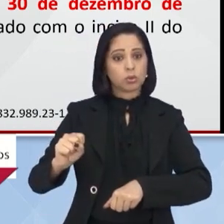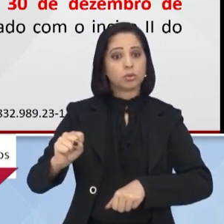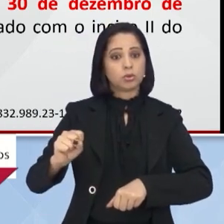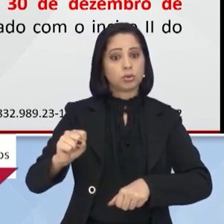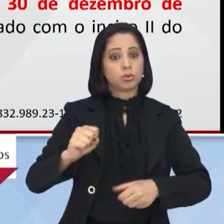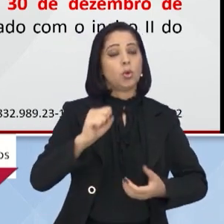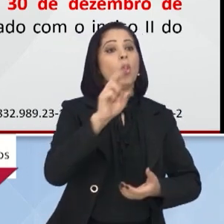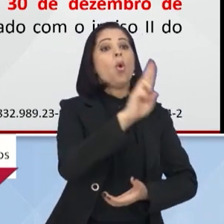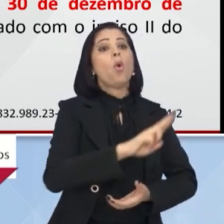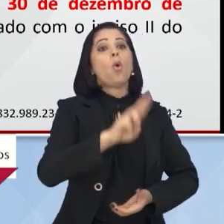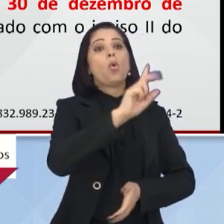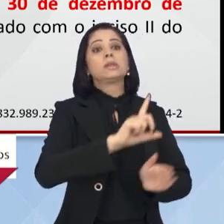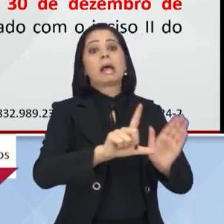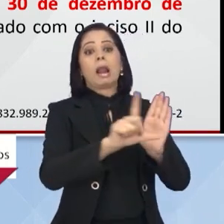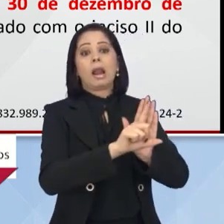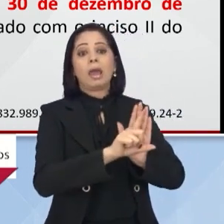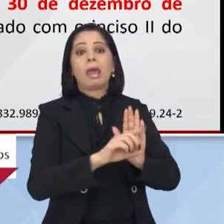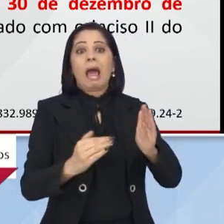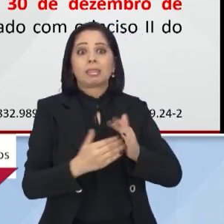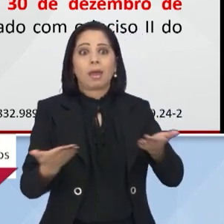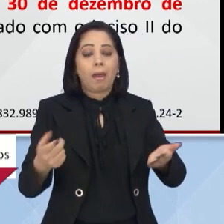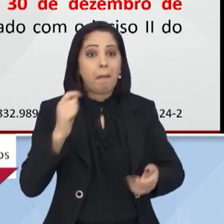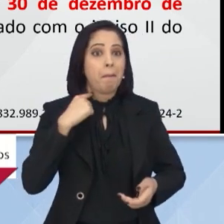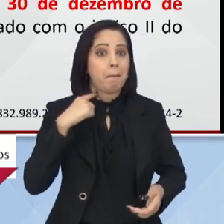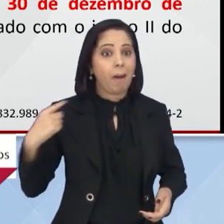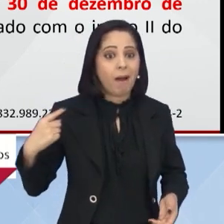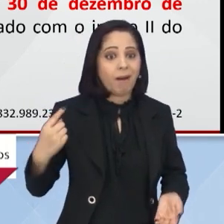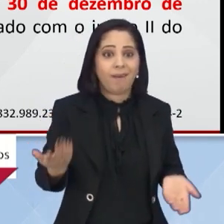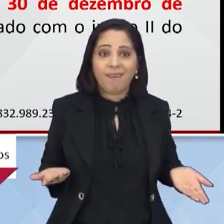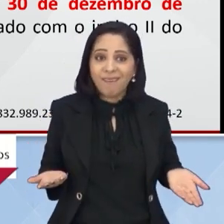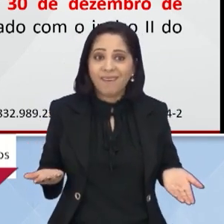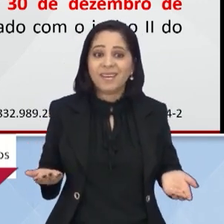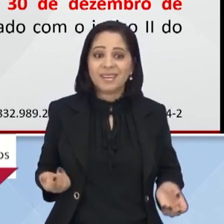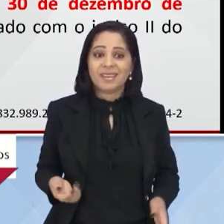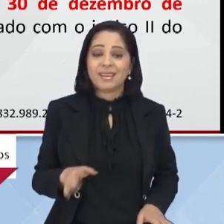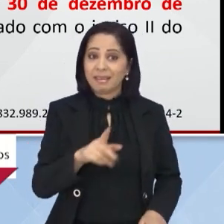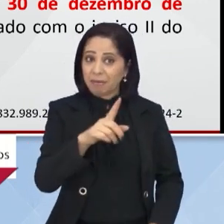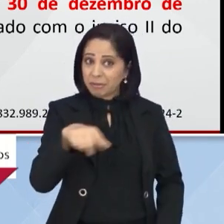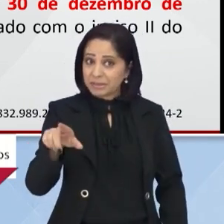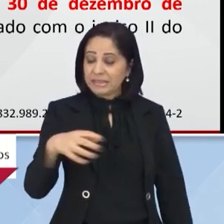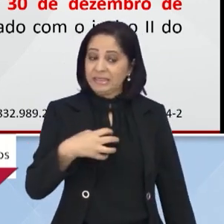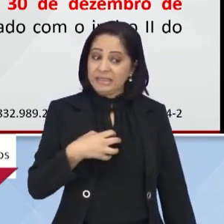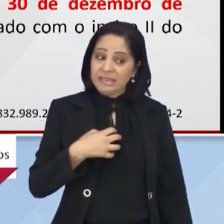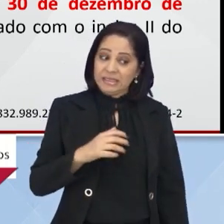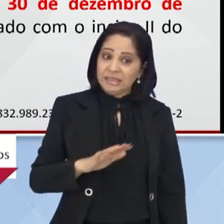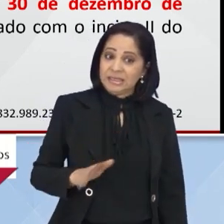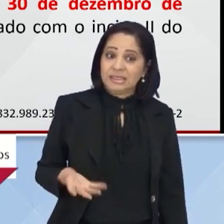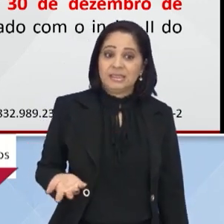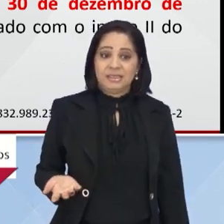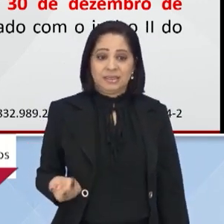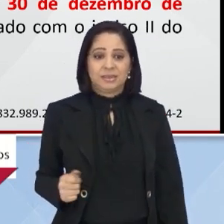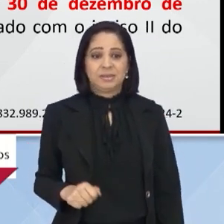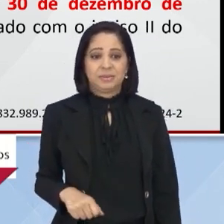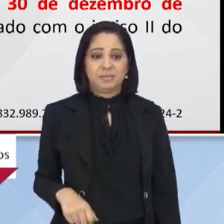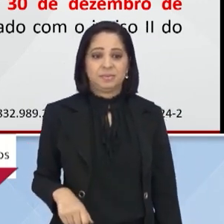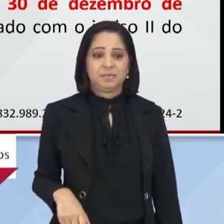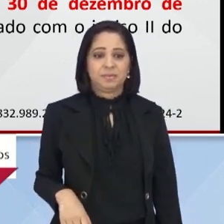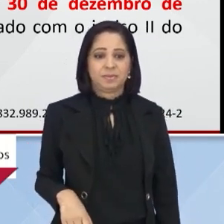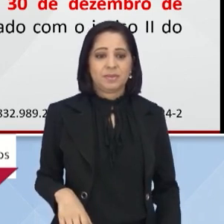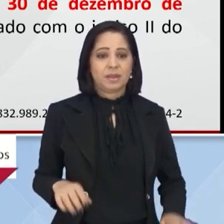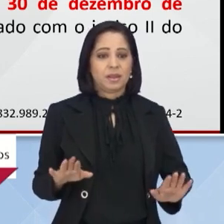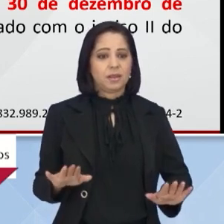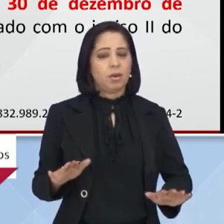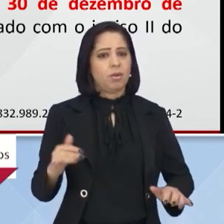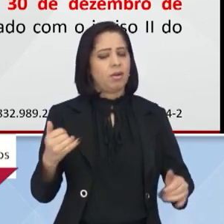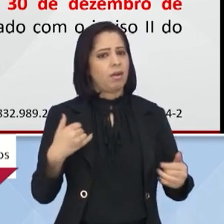utilização da Lei então vejam não se sintam assim e e e sabendo dessas